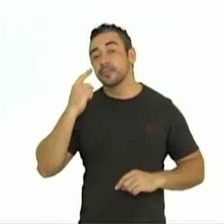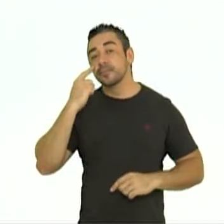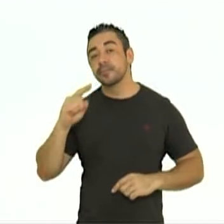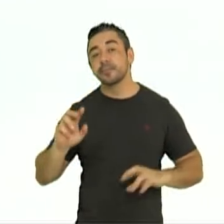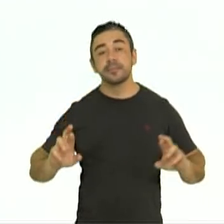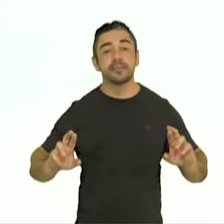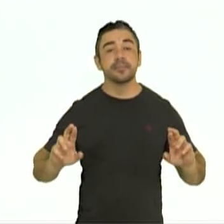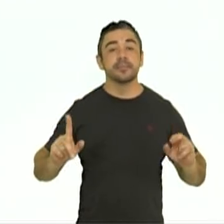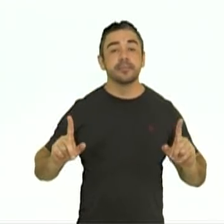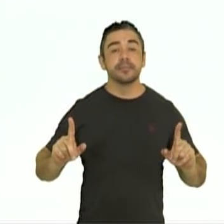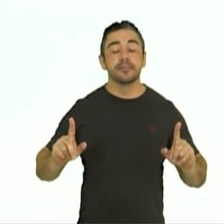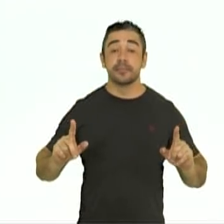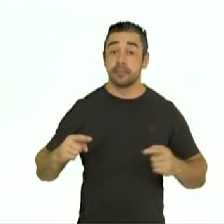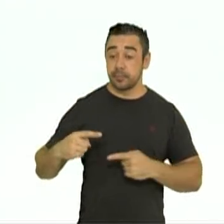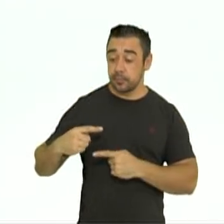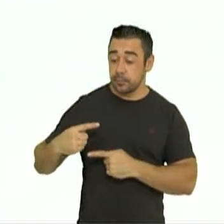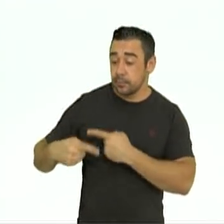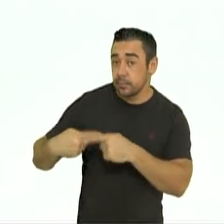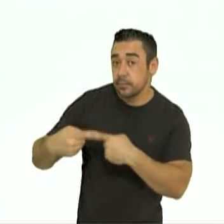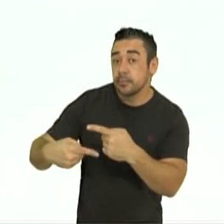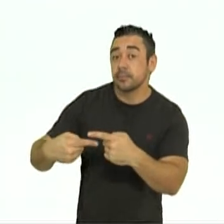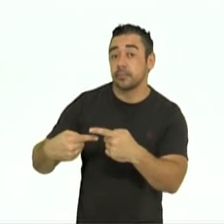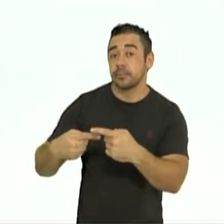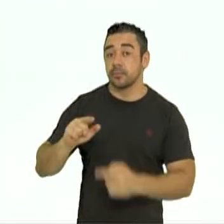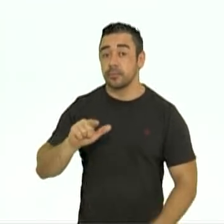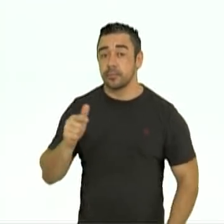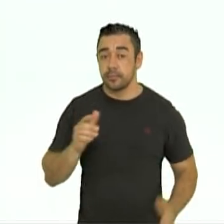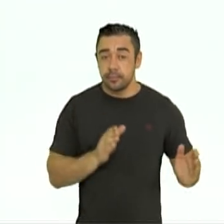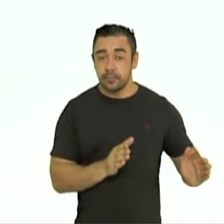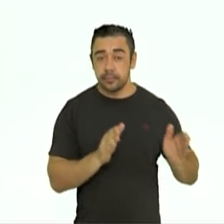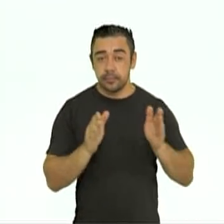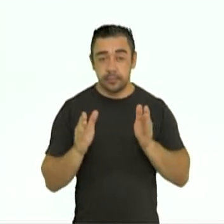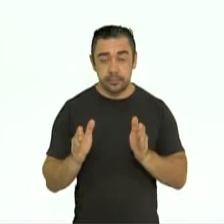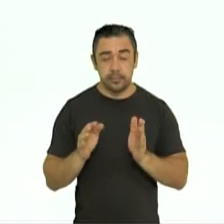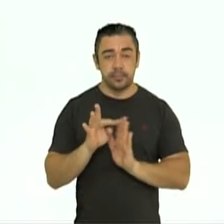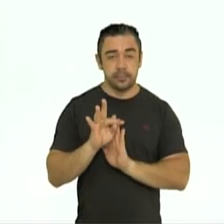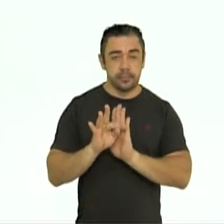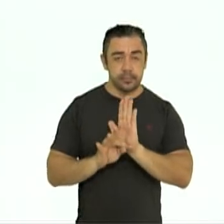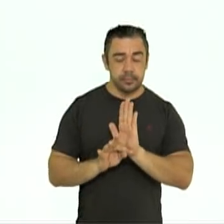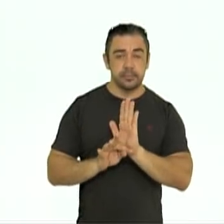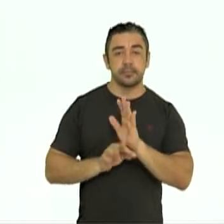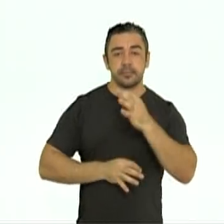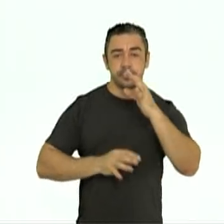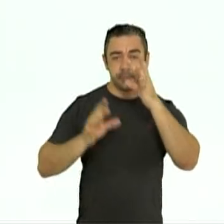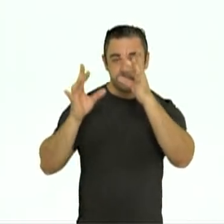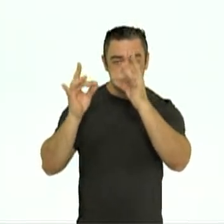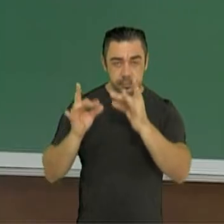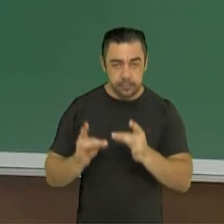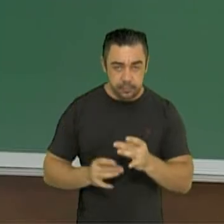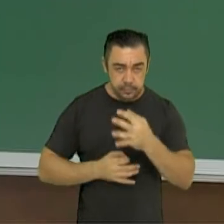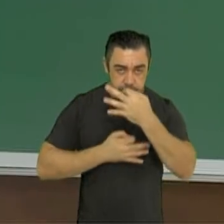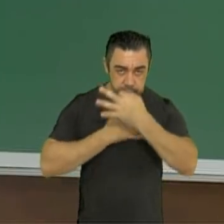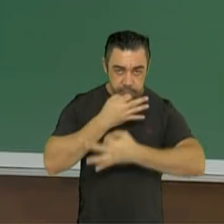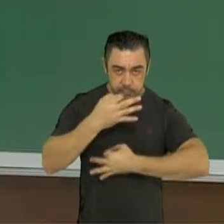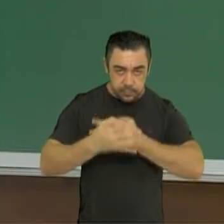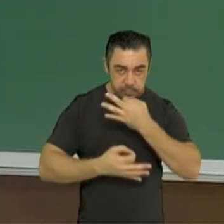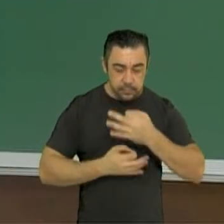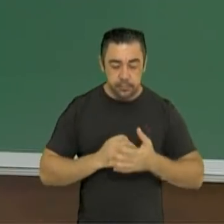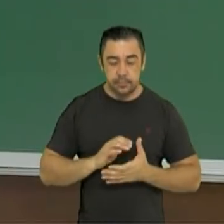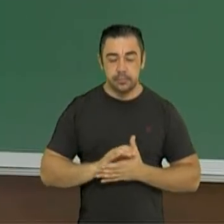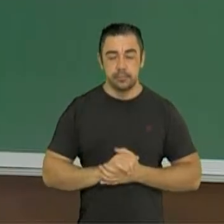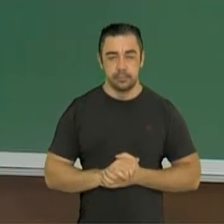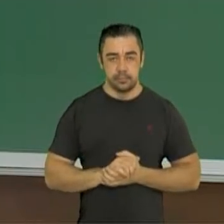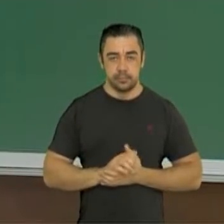o desenvolvimento das outras partes de um texto dissertativo argumentativo. Vamos também